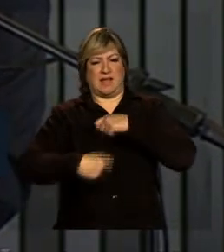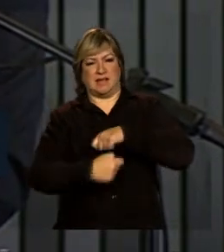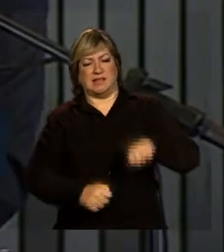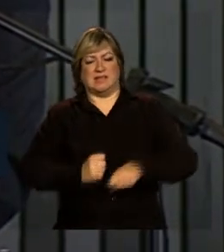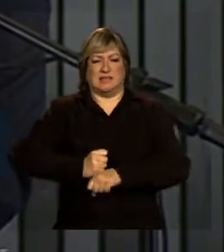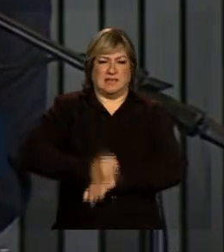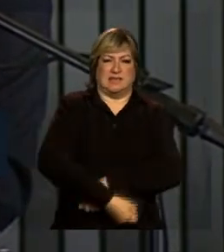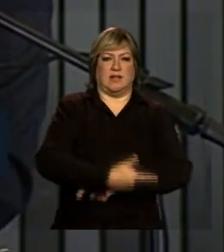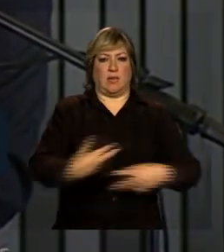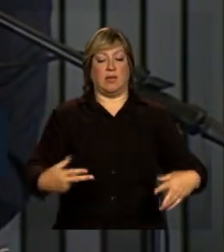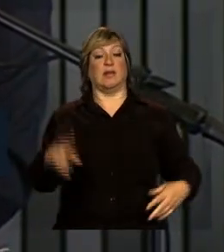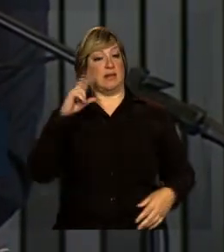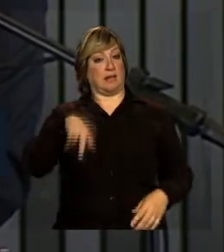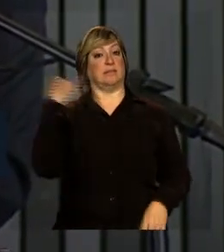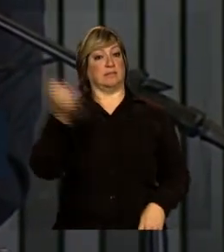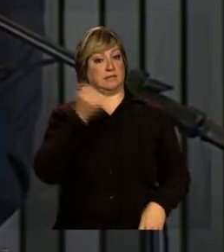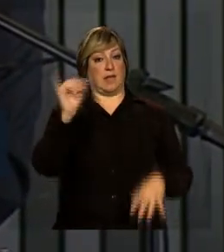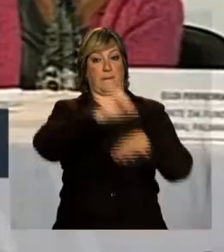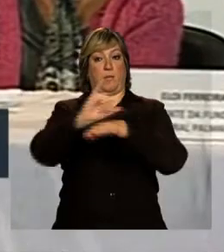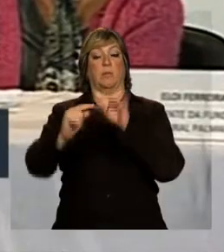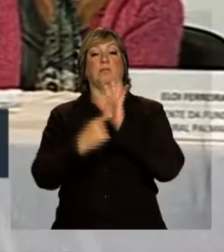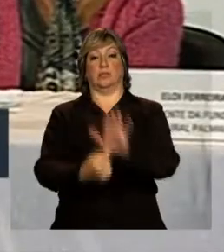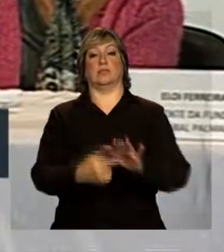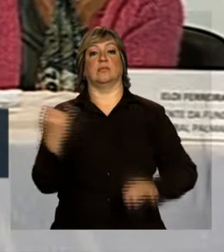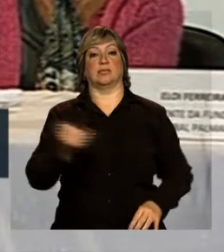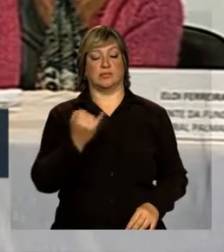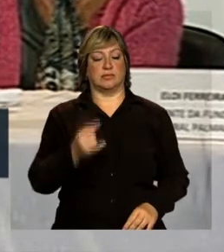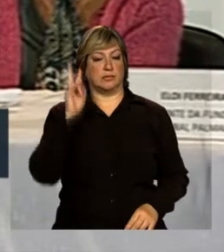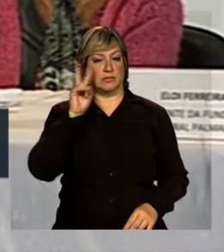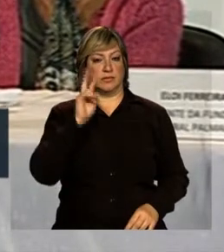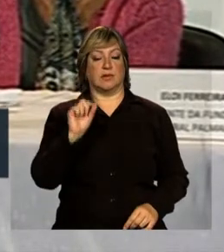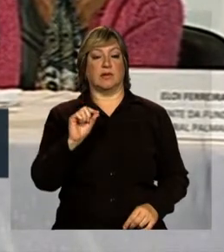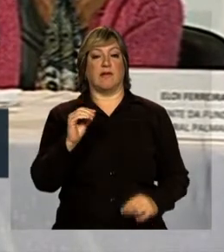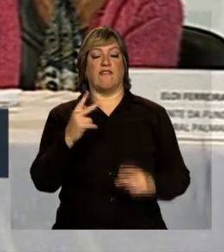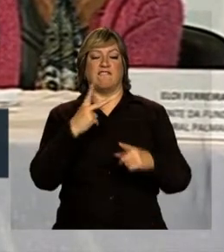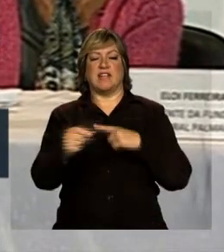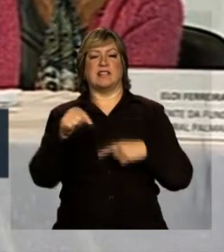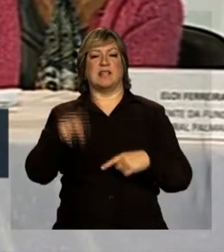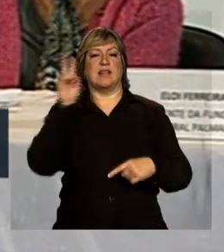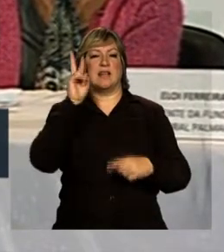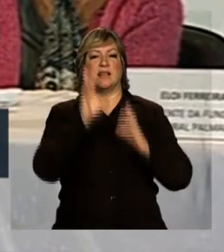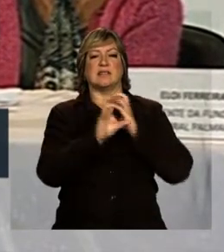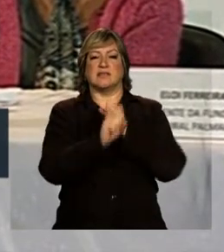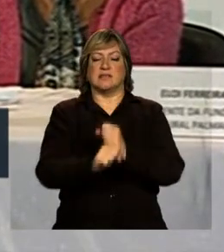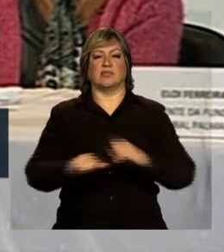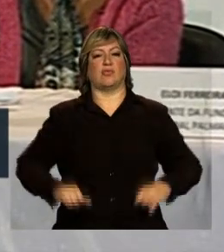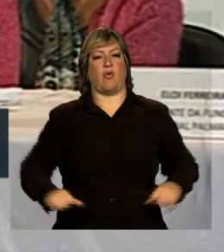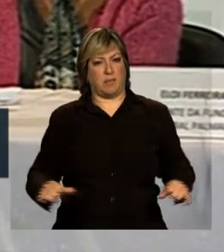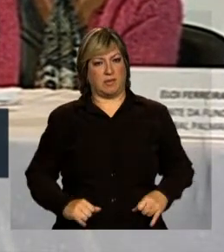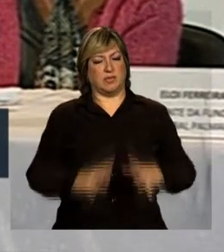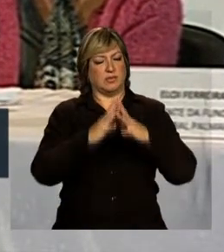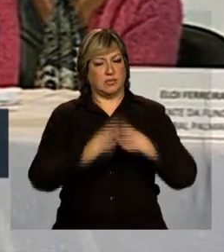com destaque nos lugares de nossa memória. Superar as máculas da escravidão em nossa história é necessário